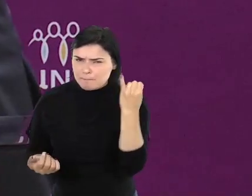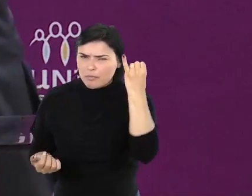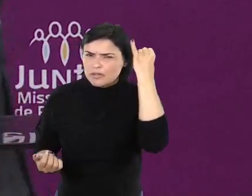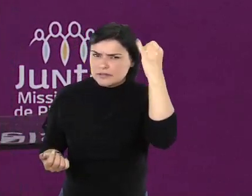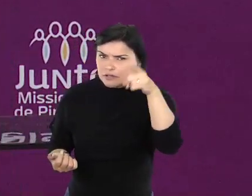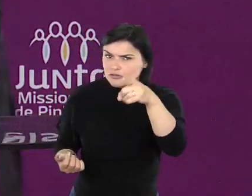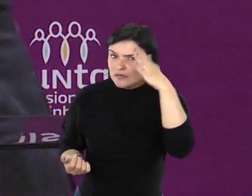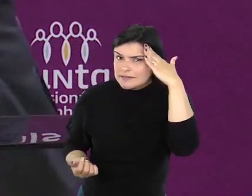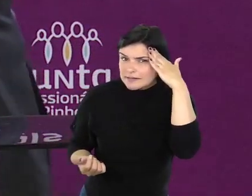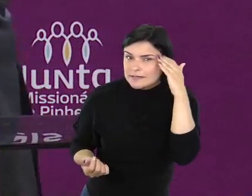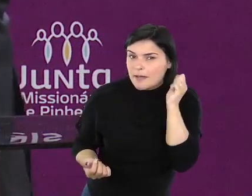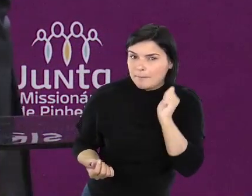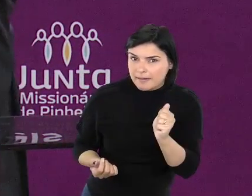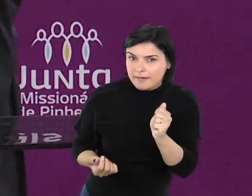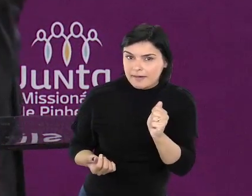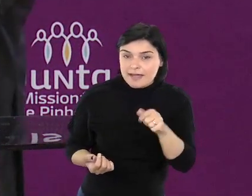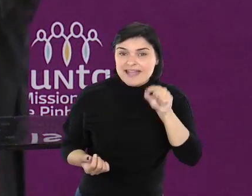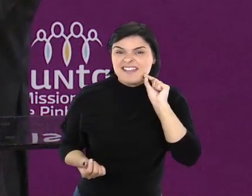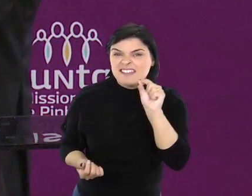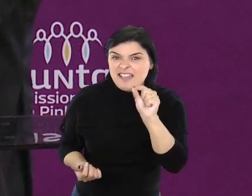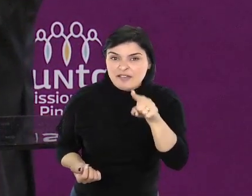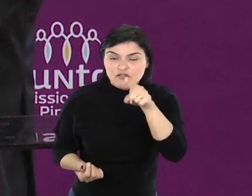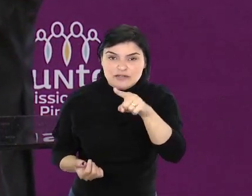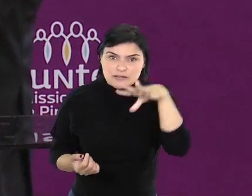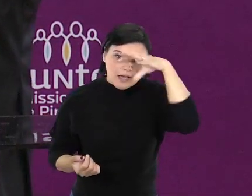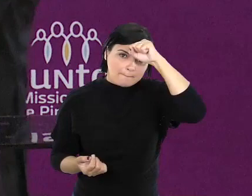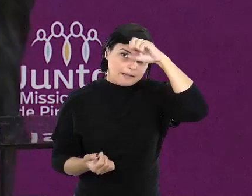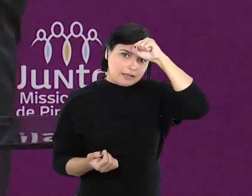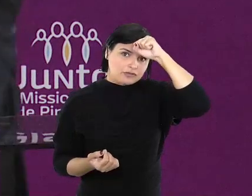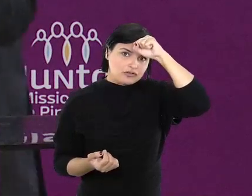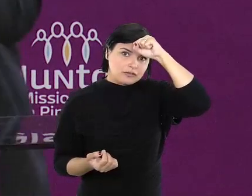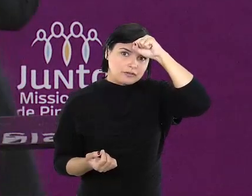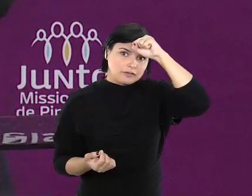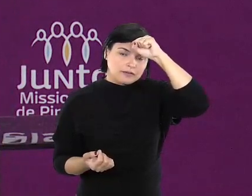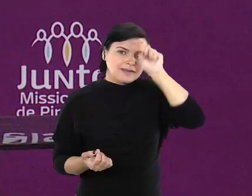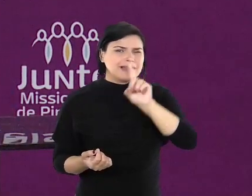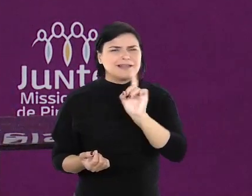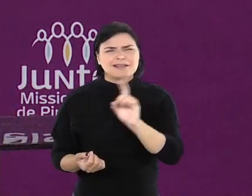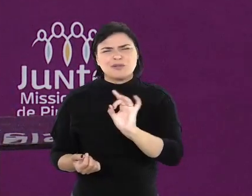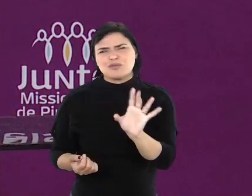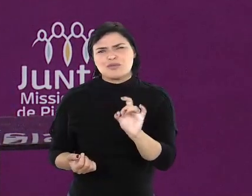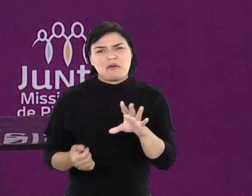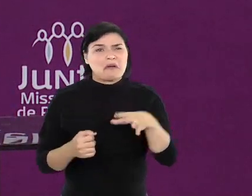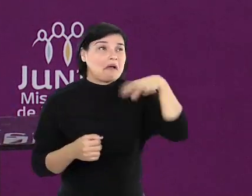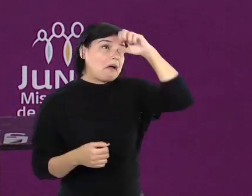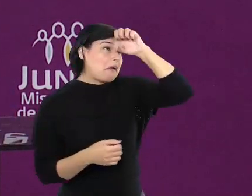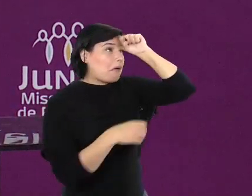e de quem está aprendendo não basta aprender